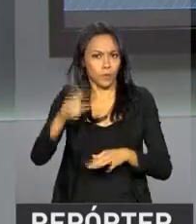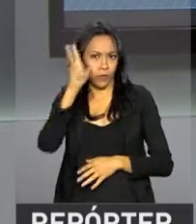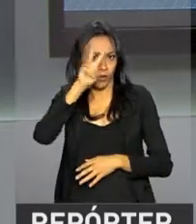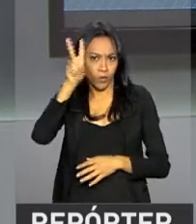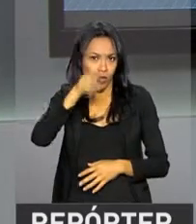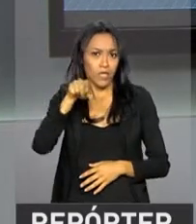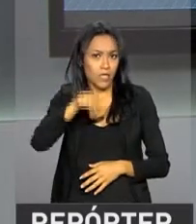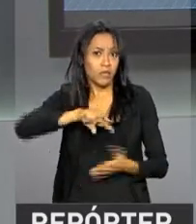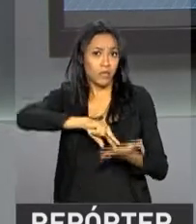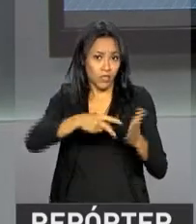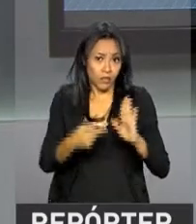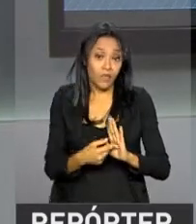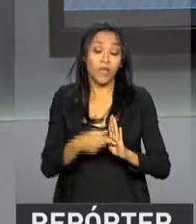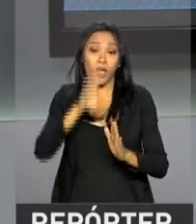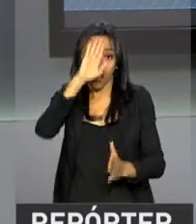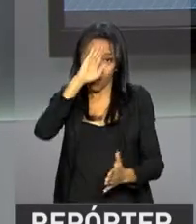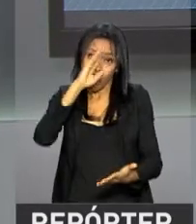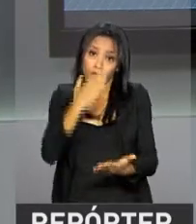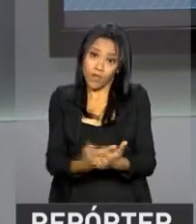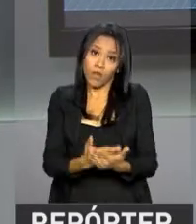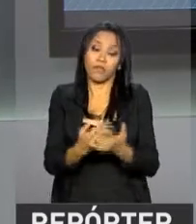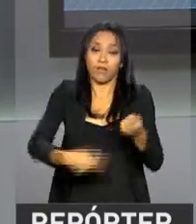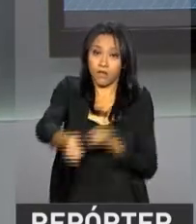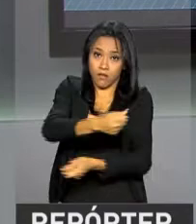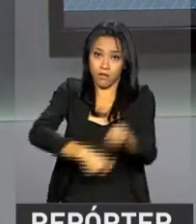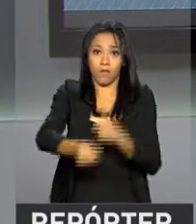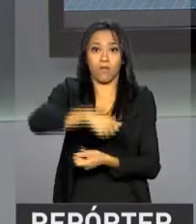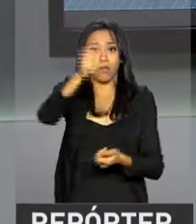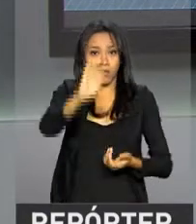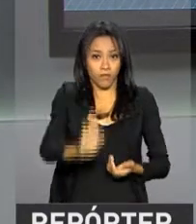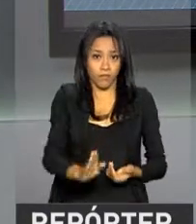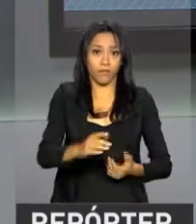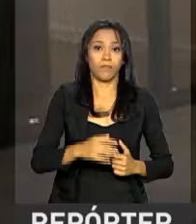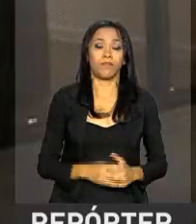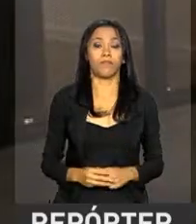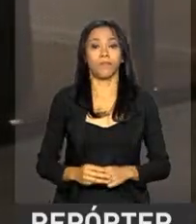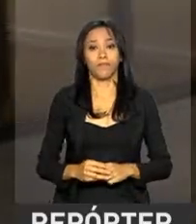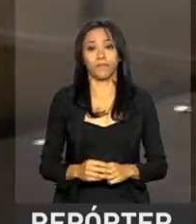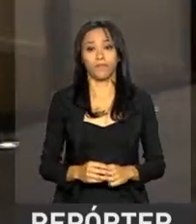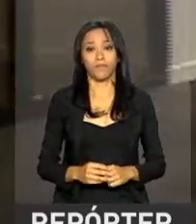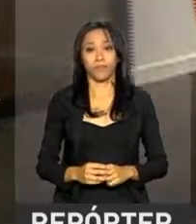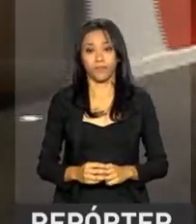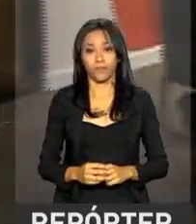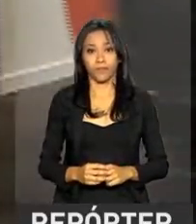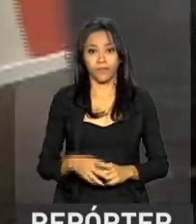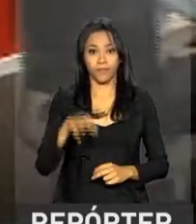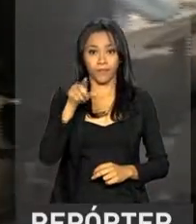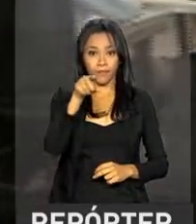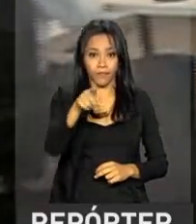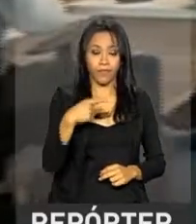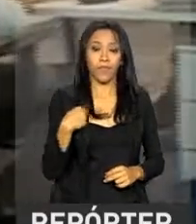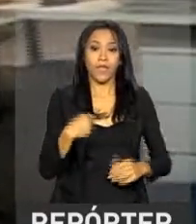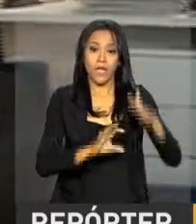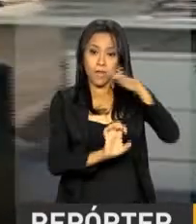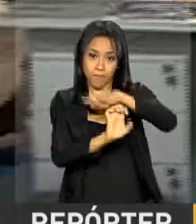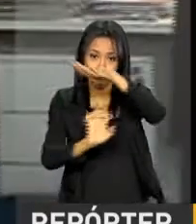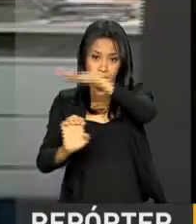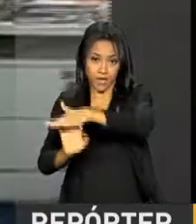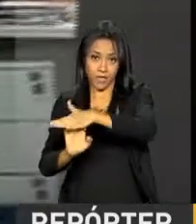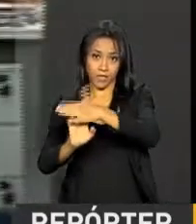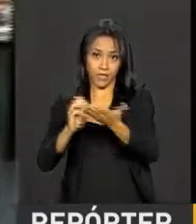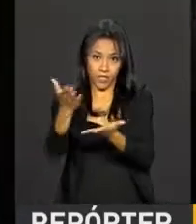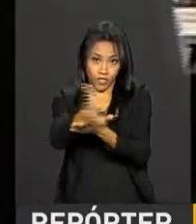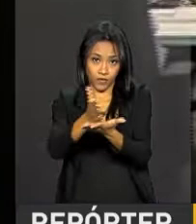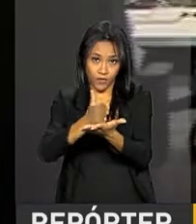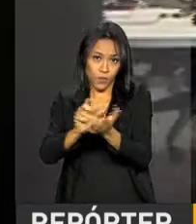final de aumento da confiança na economia brasileira dividir uma empresa em pequenas partes